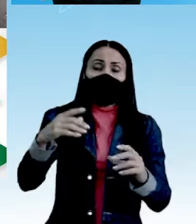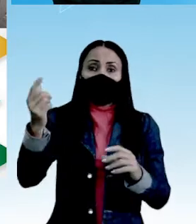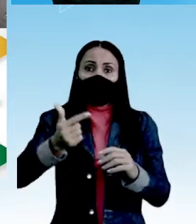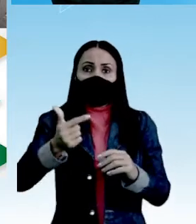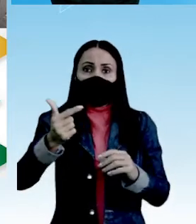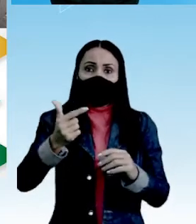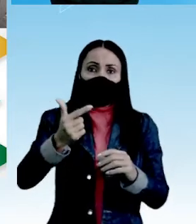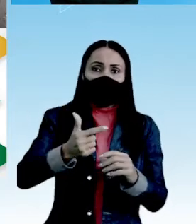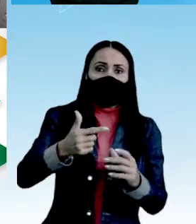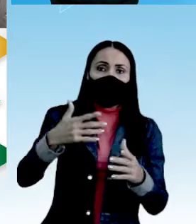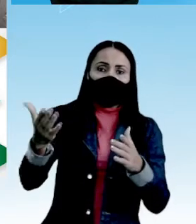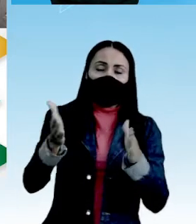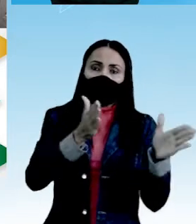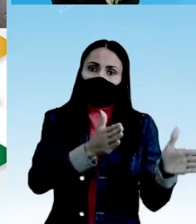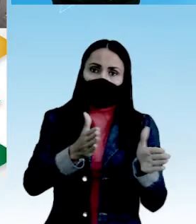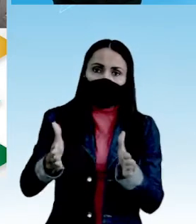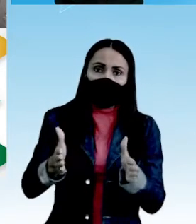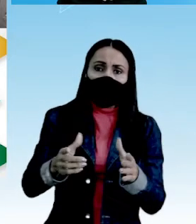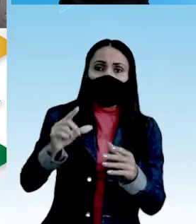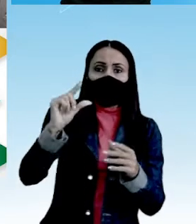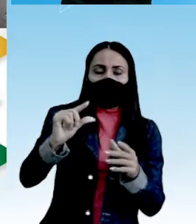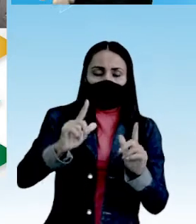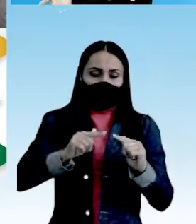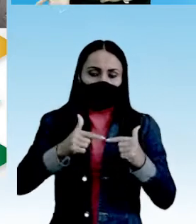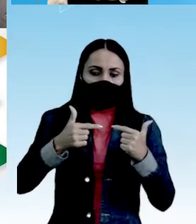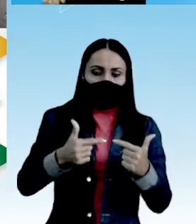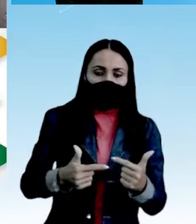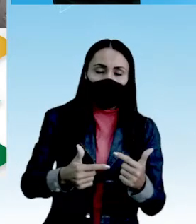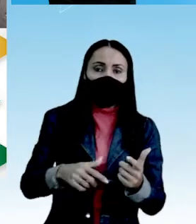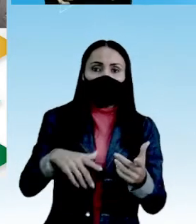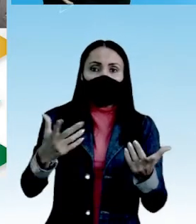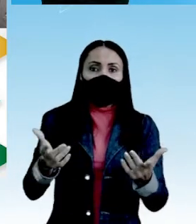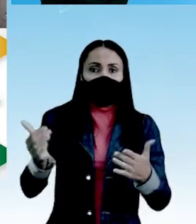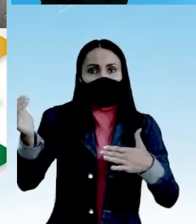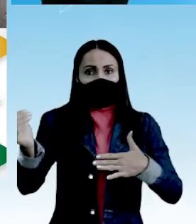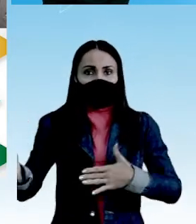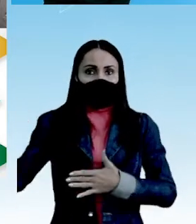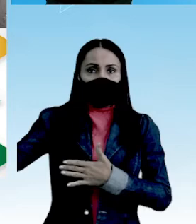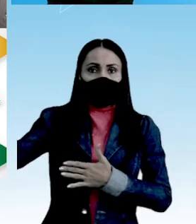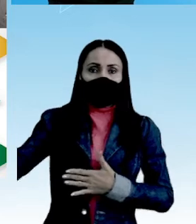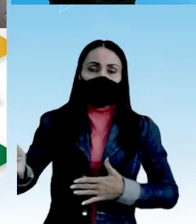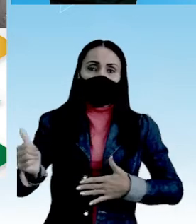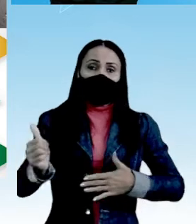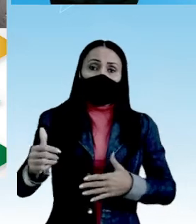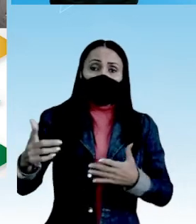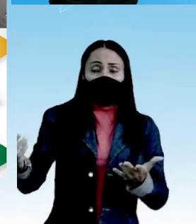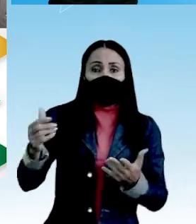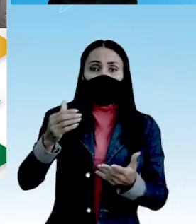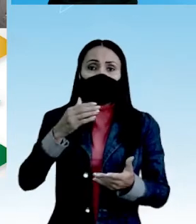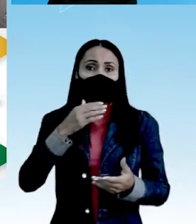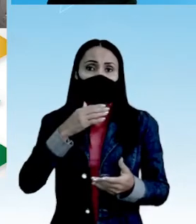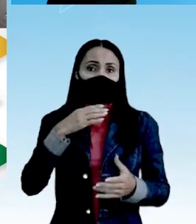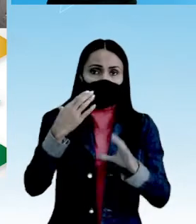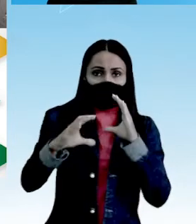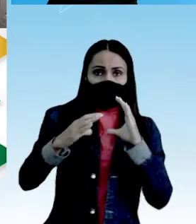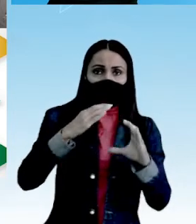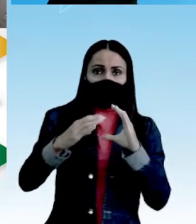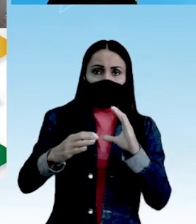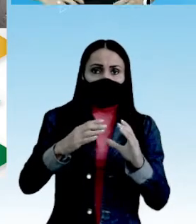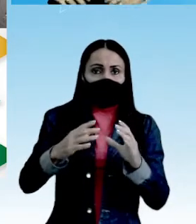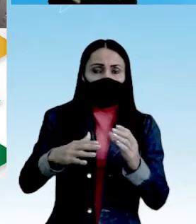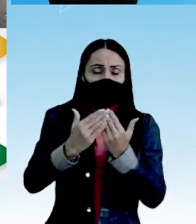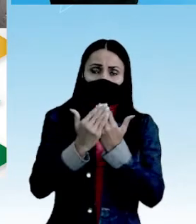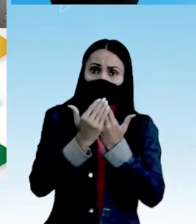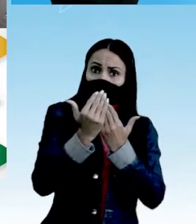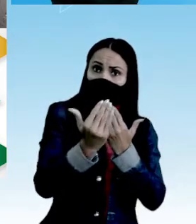reinado, no qual predominavam a polca, o tango e a valsa. Enfim, Chiquinha Gonzaga, né, ela foi muito à frente do seu